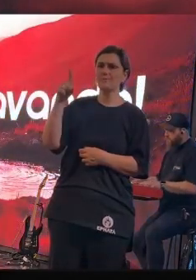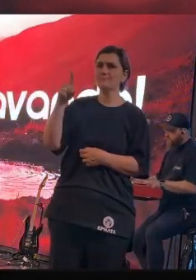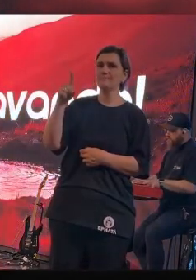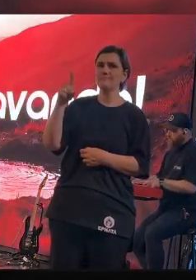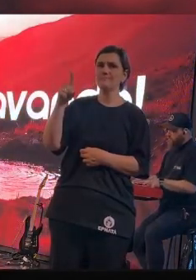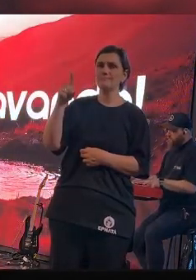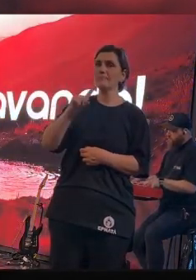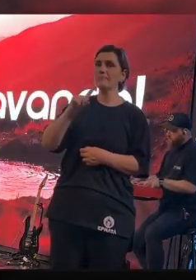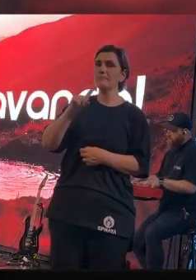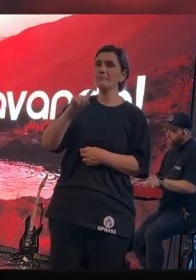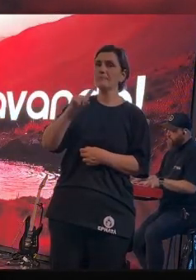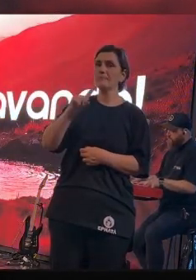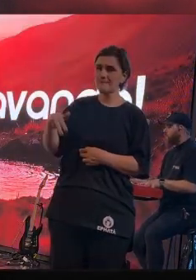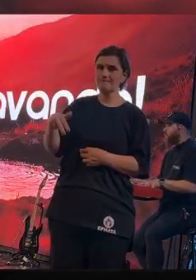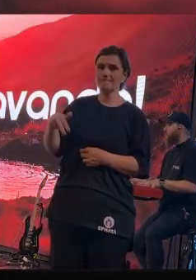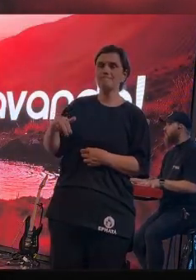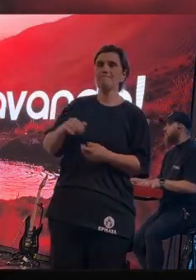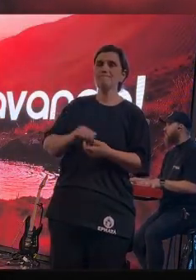Não desça.